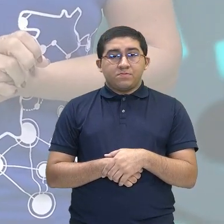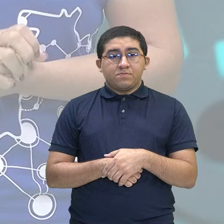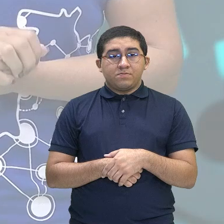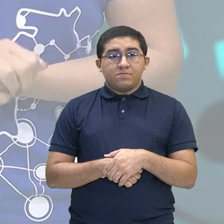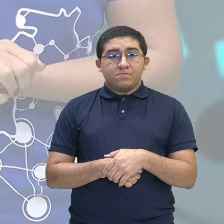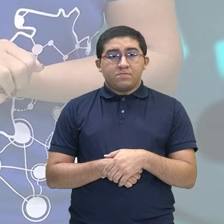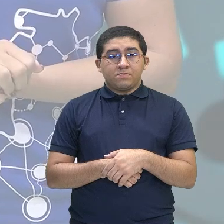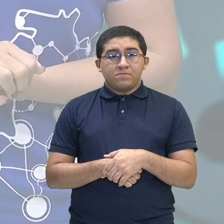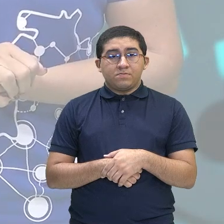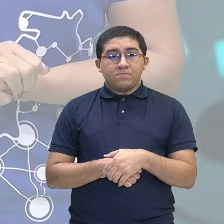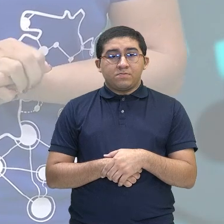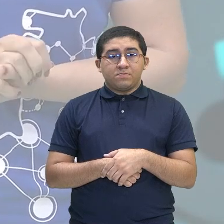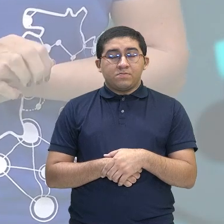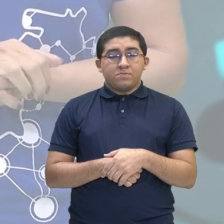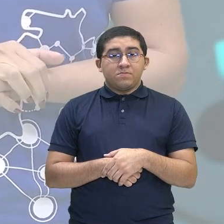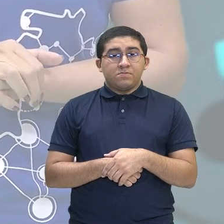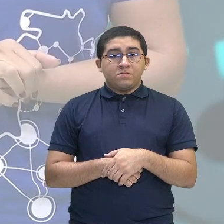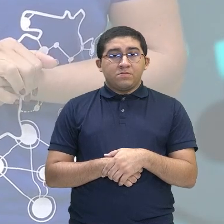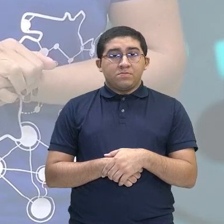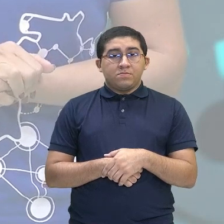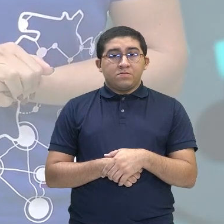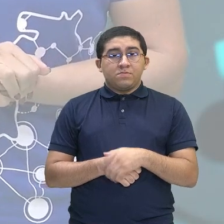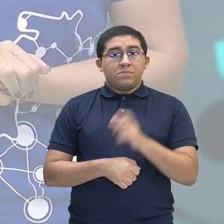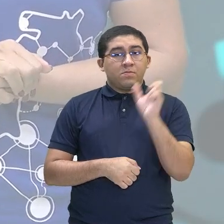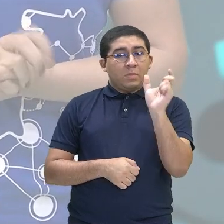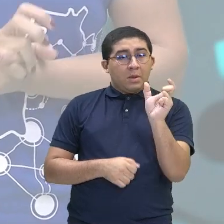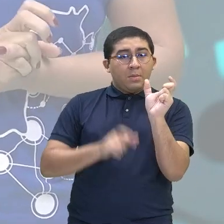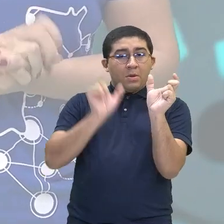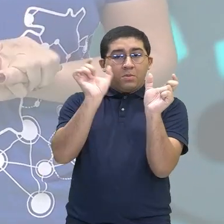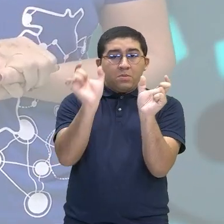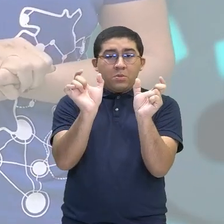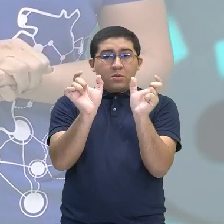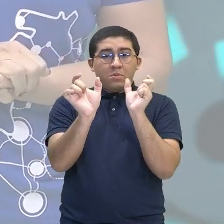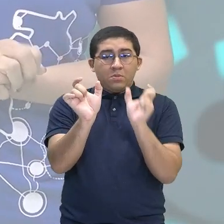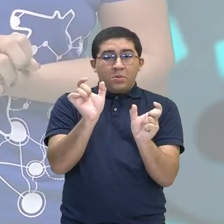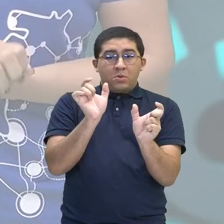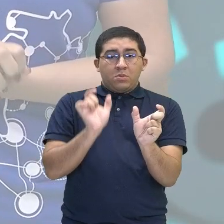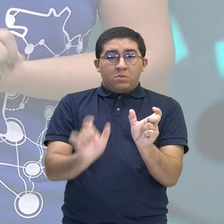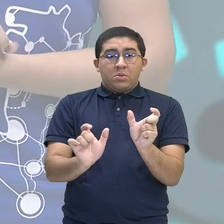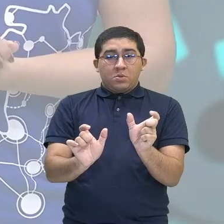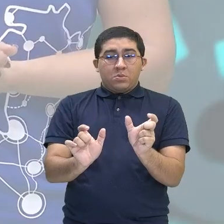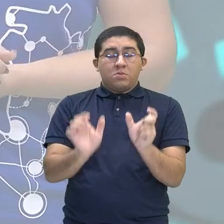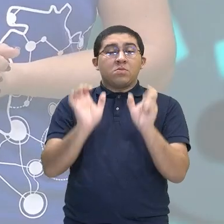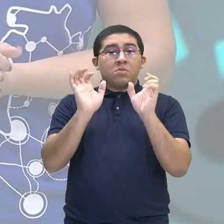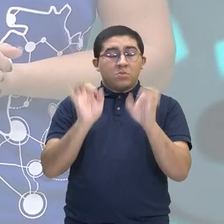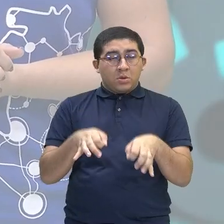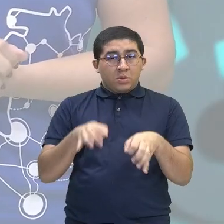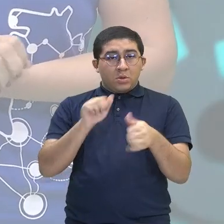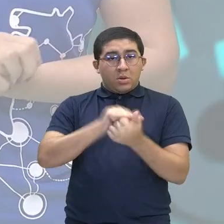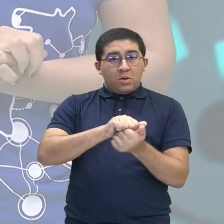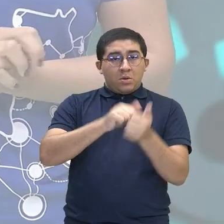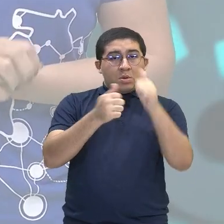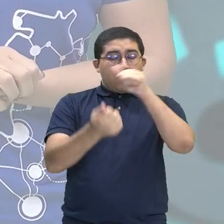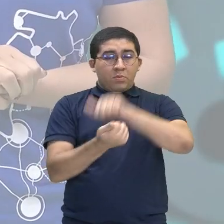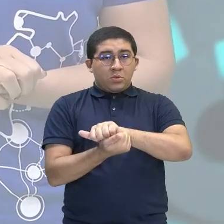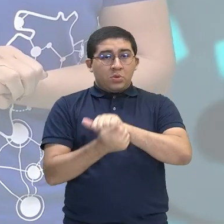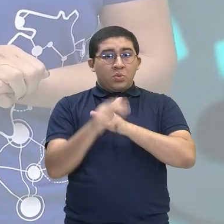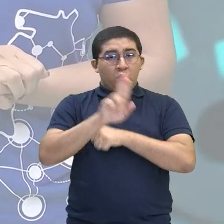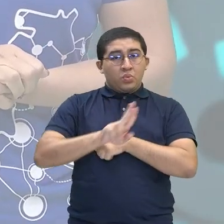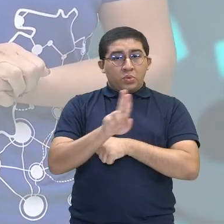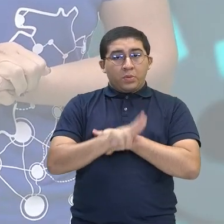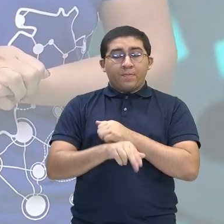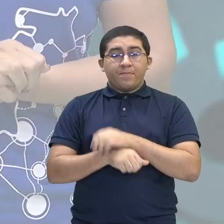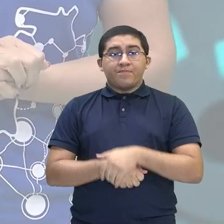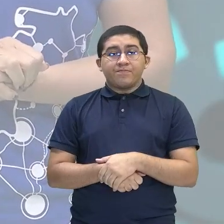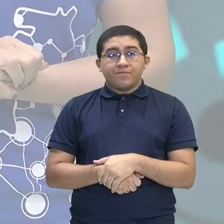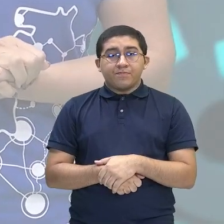write? Fica writing, writing, tá? E dance fica dancing. O que acontece